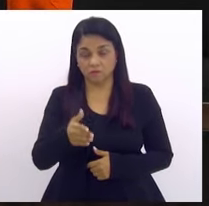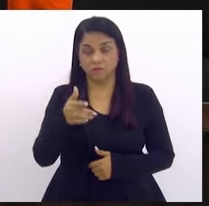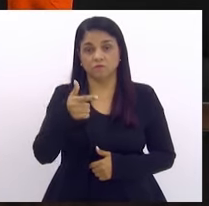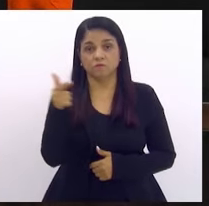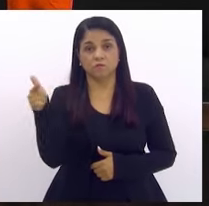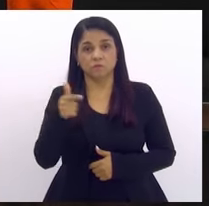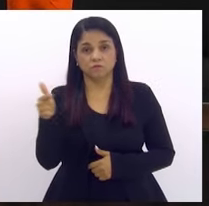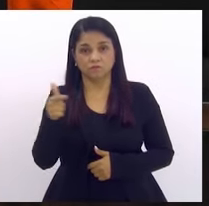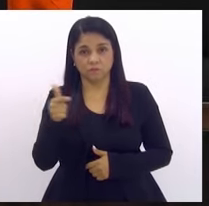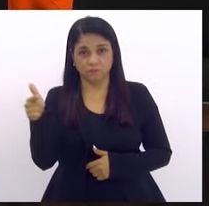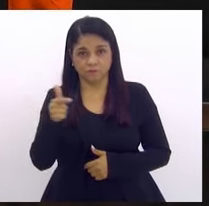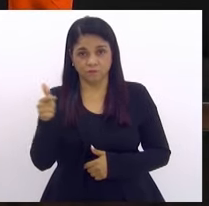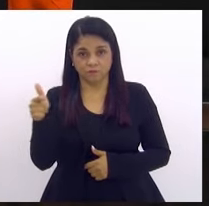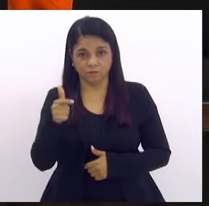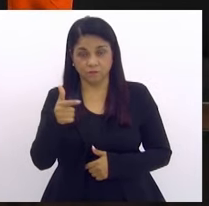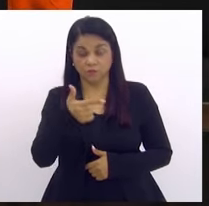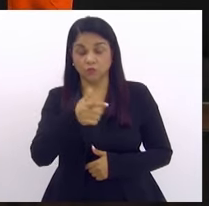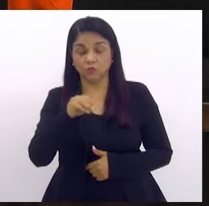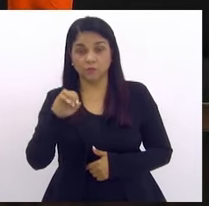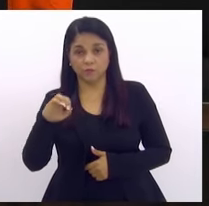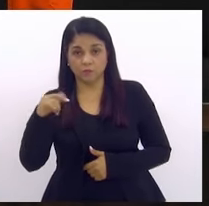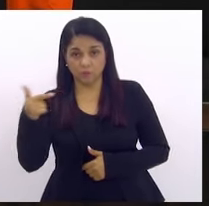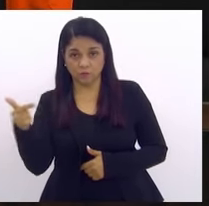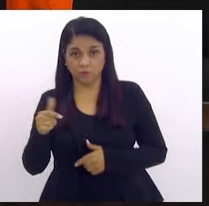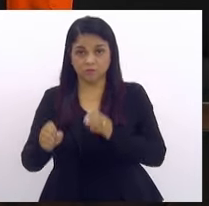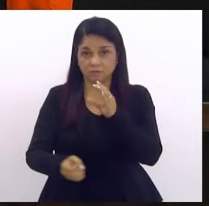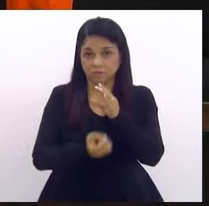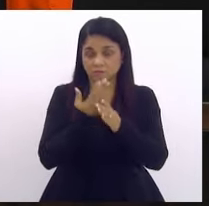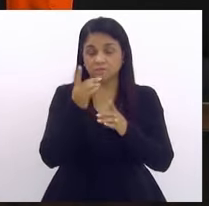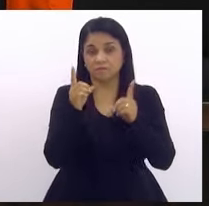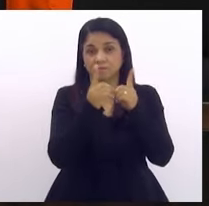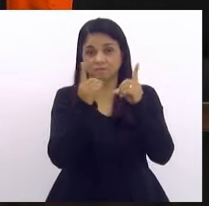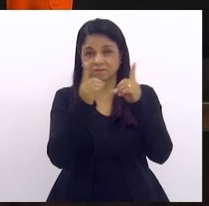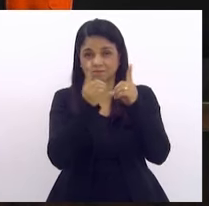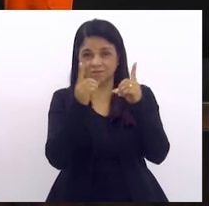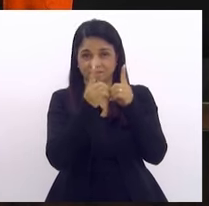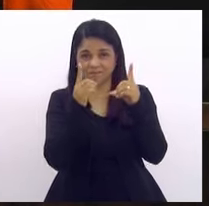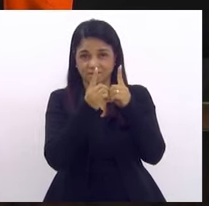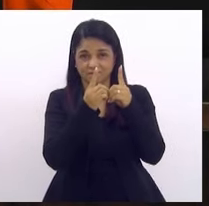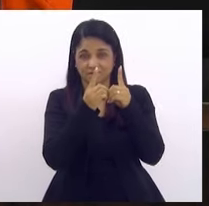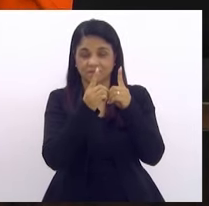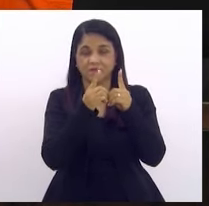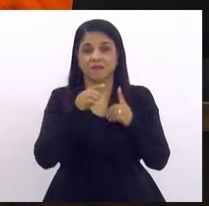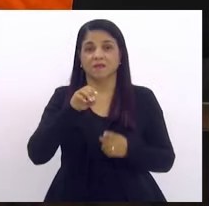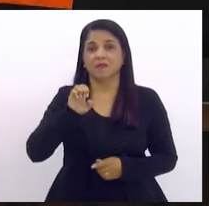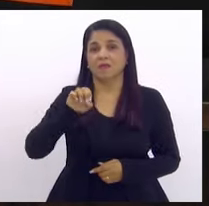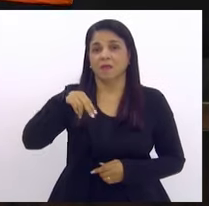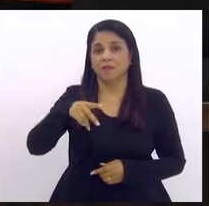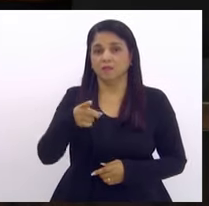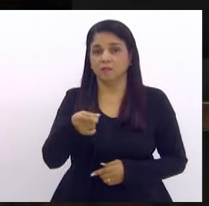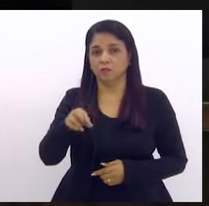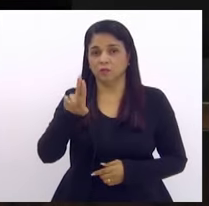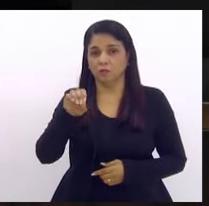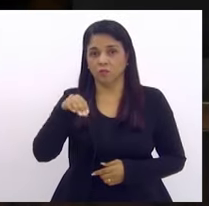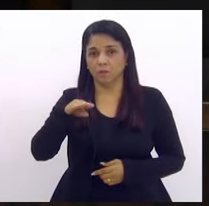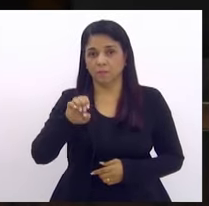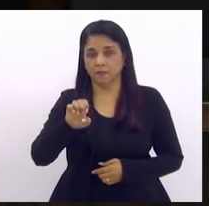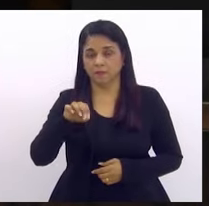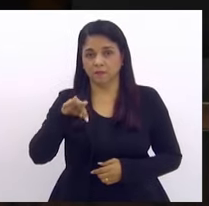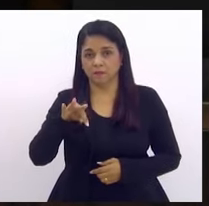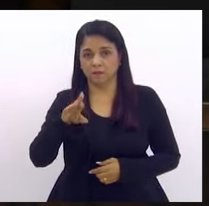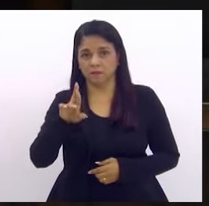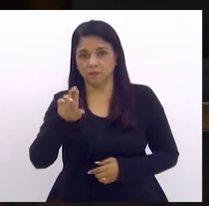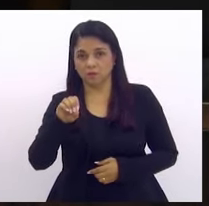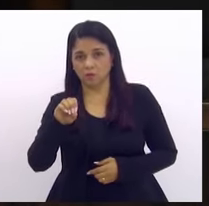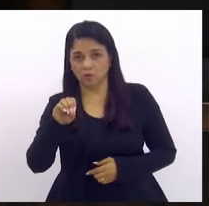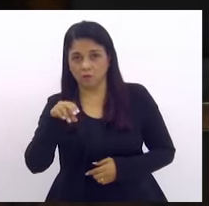2002, que cria o serviço de atendimento e tratamento da endometriose na forma que menciona,